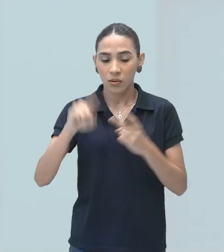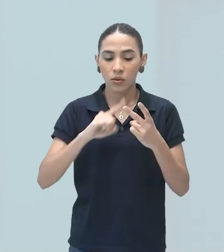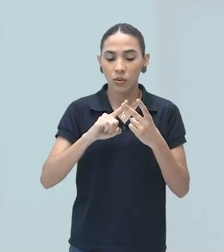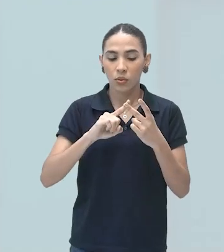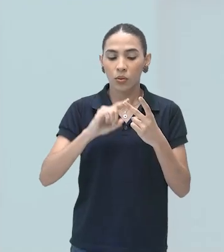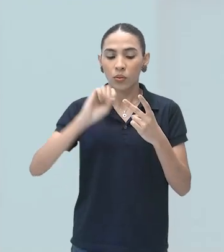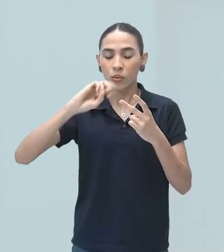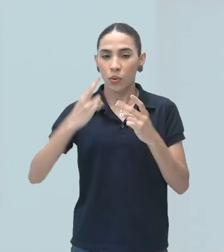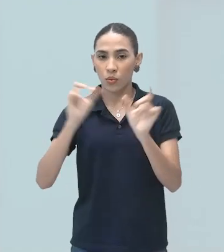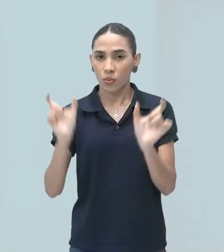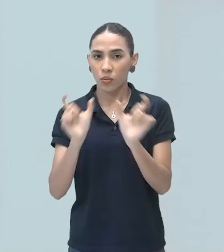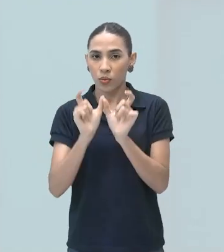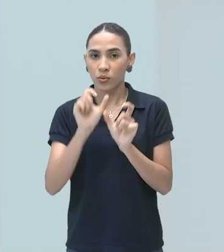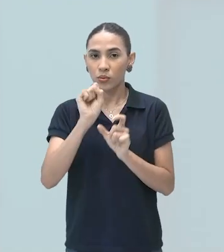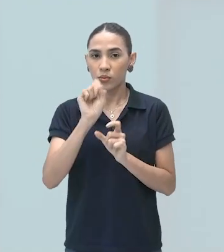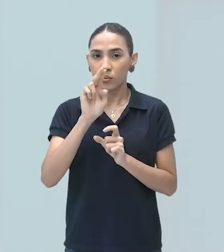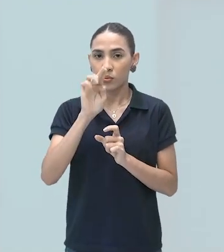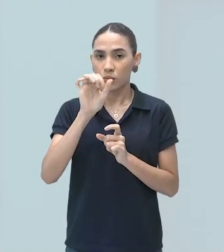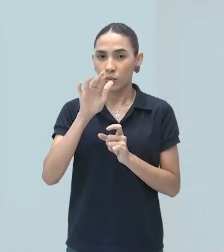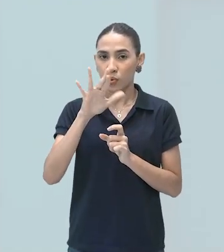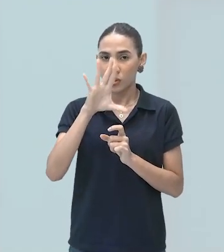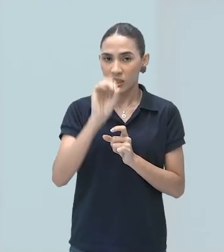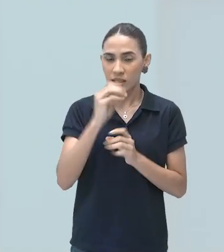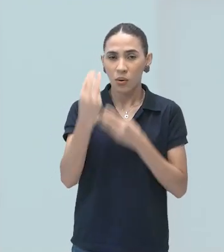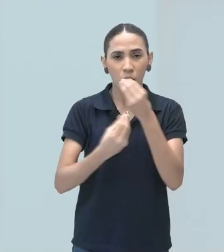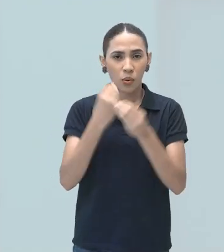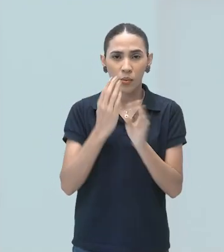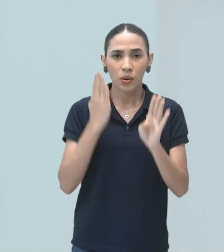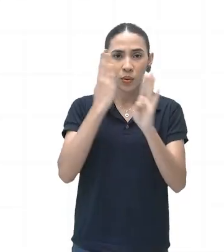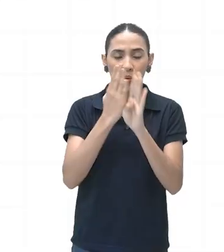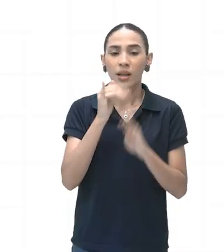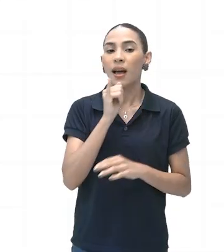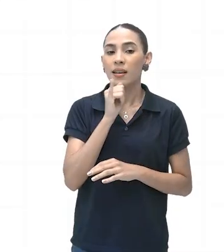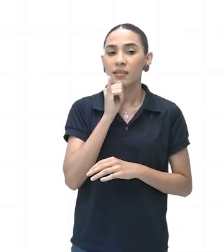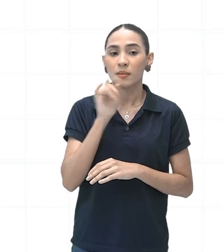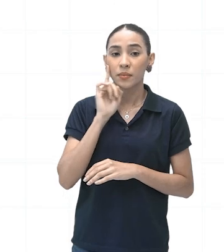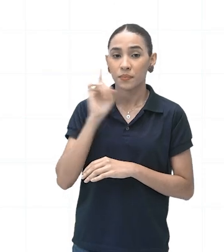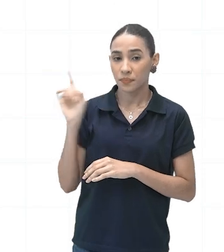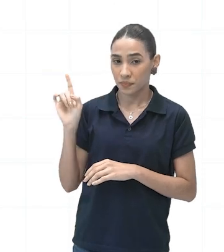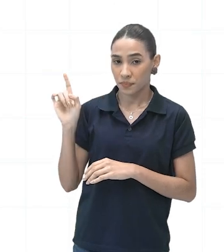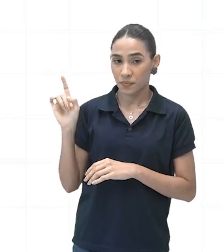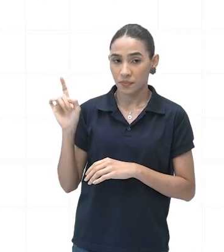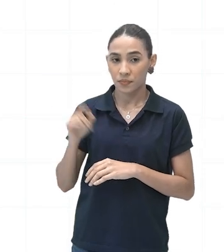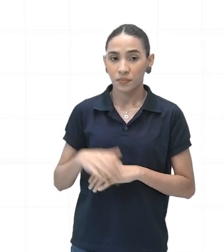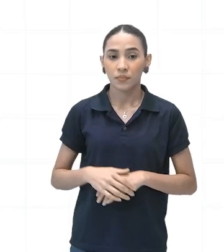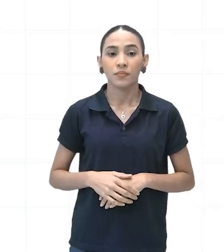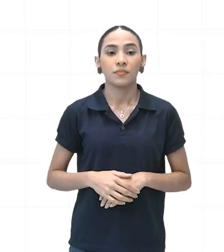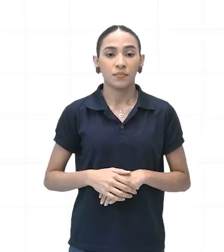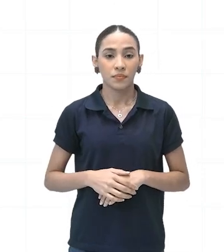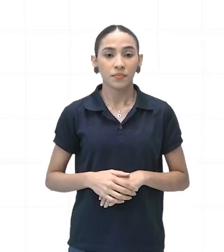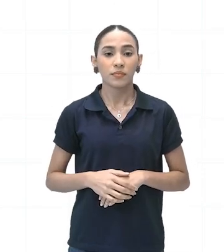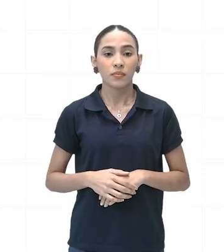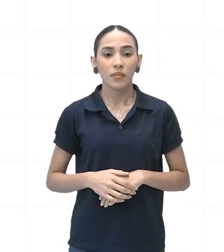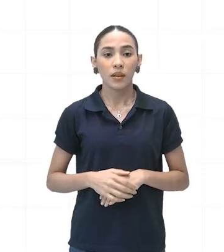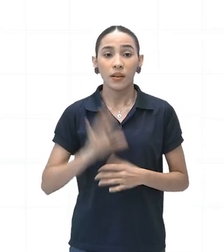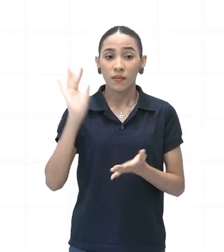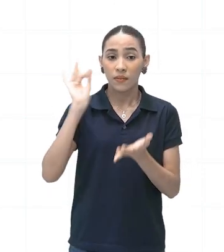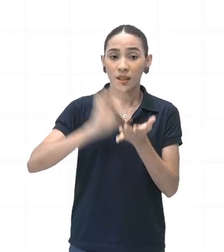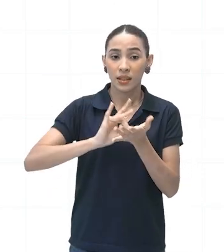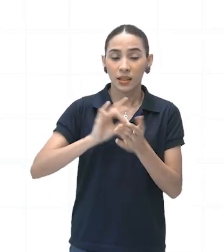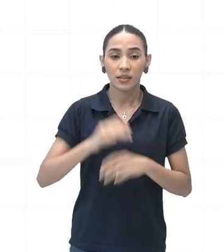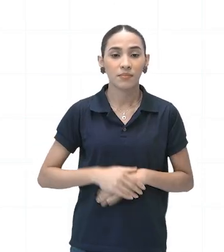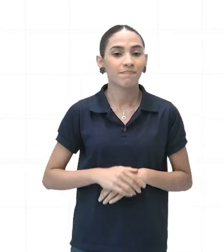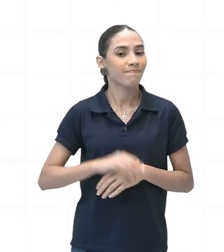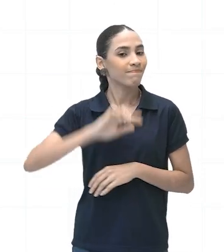por subordinação. E como é que eu identifico esses elementos? Acompanhem comigo no exemplo número 1. Então, a